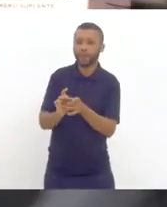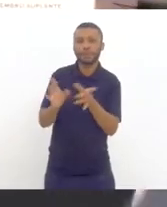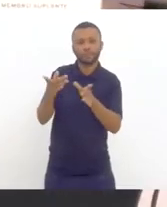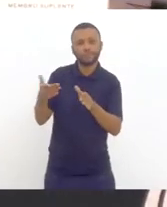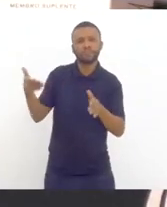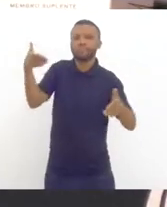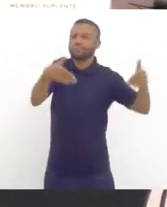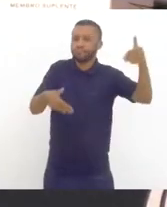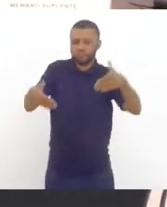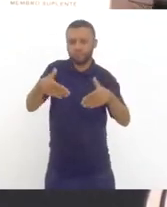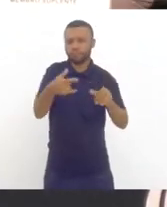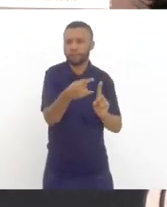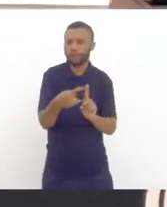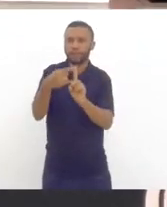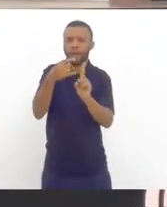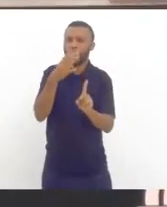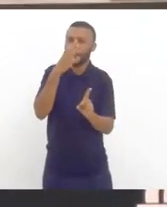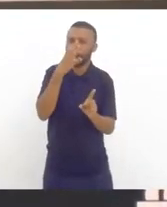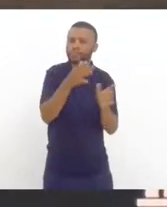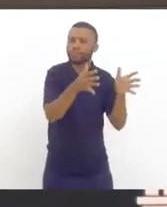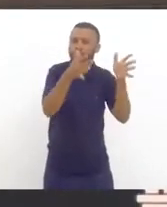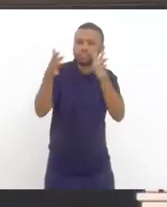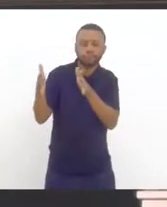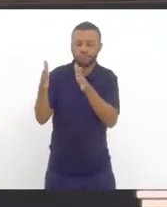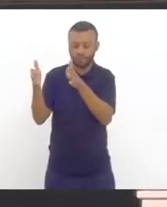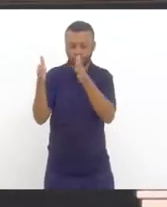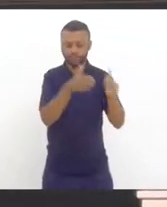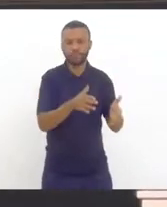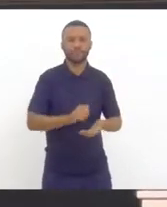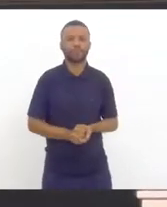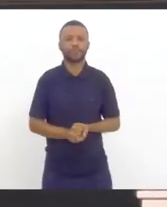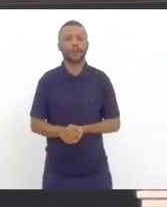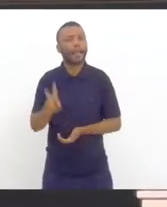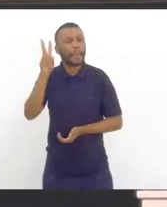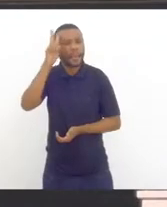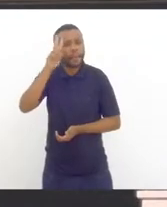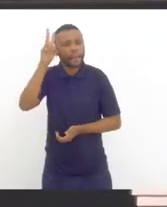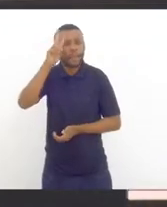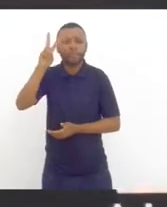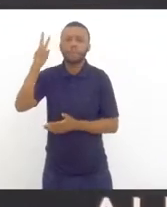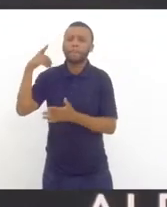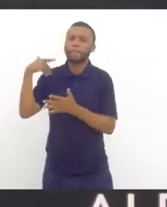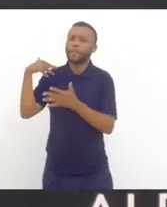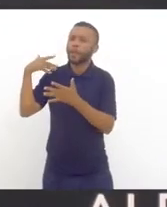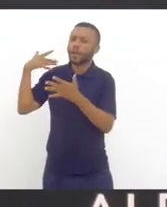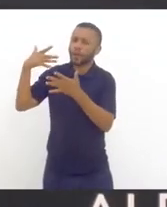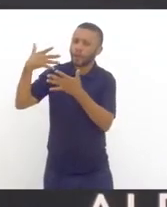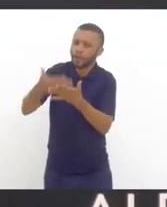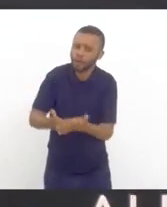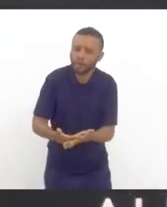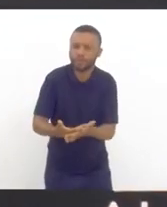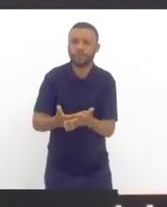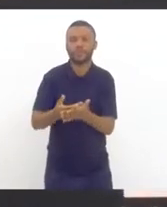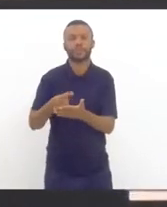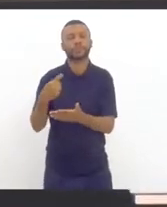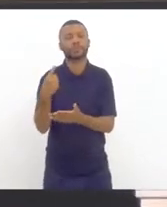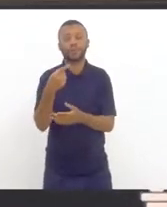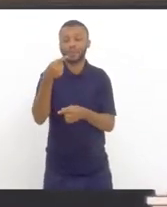liberado. Queria, recapitulando, dizer que, de todas as